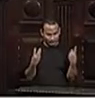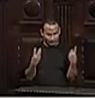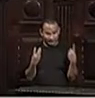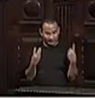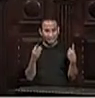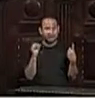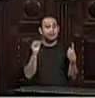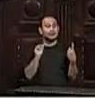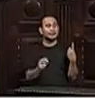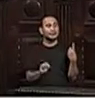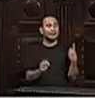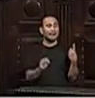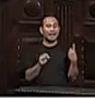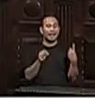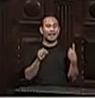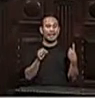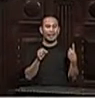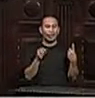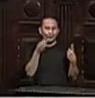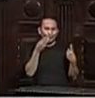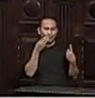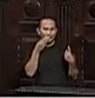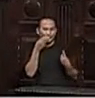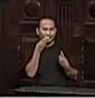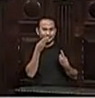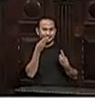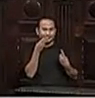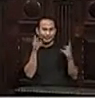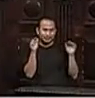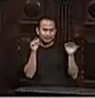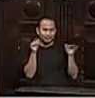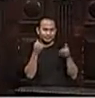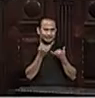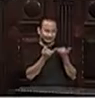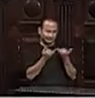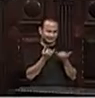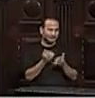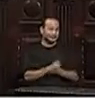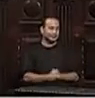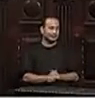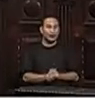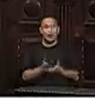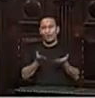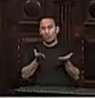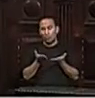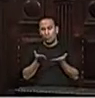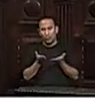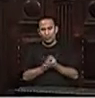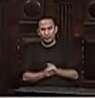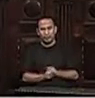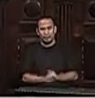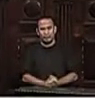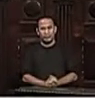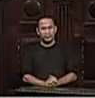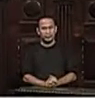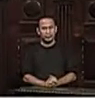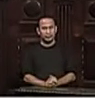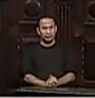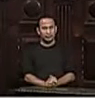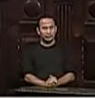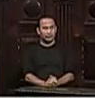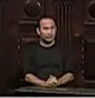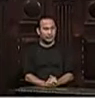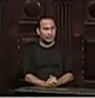a questão da marmelada. Agora, vamos a